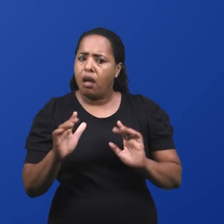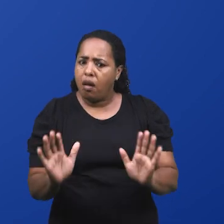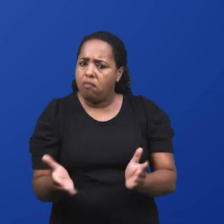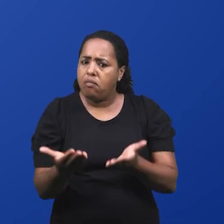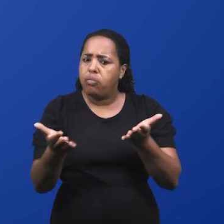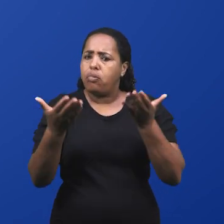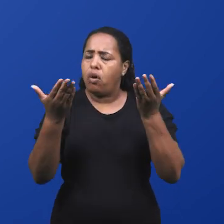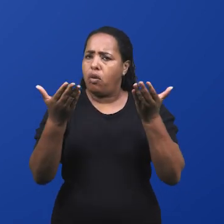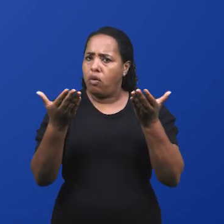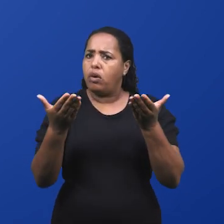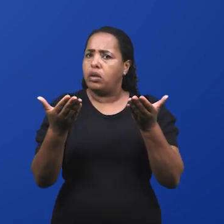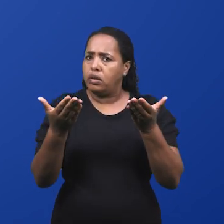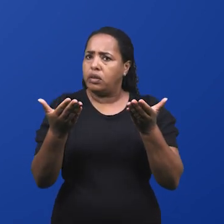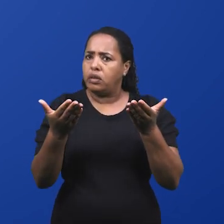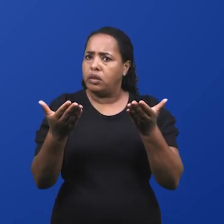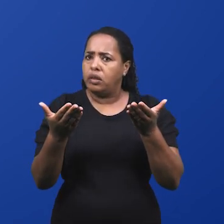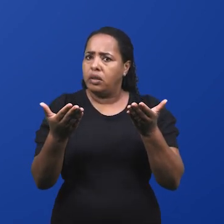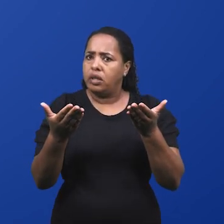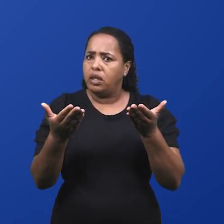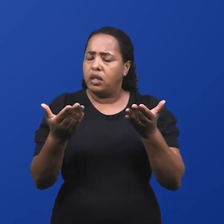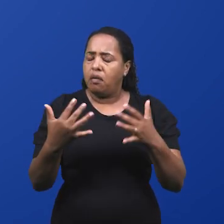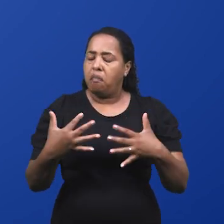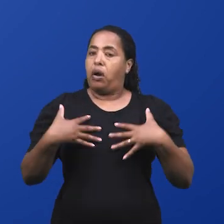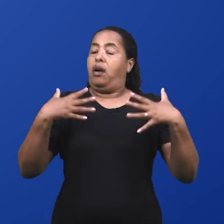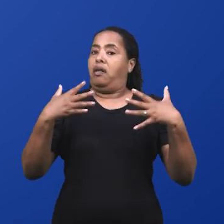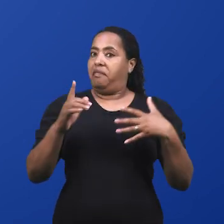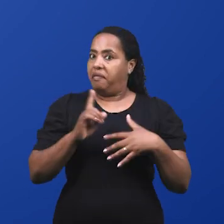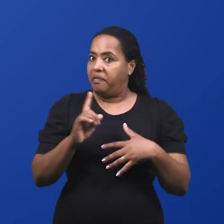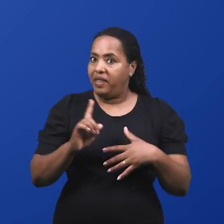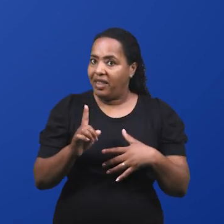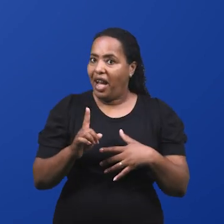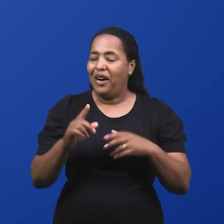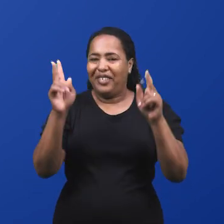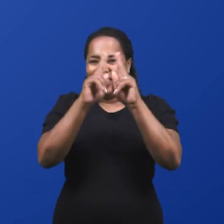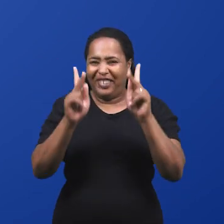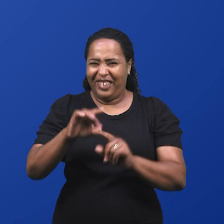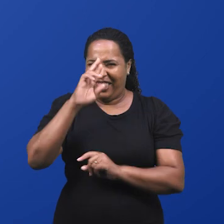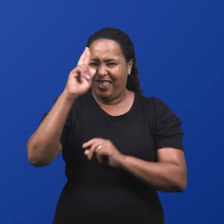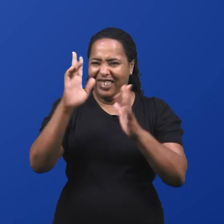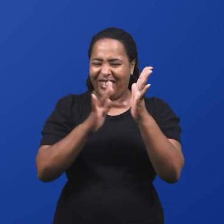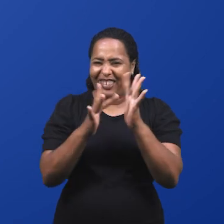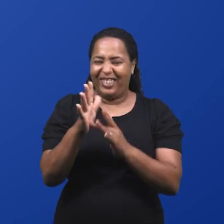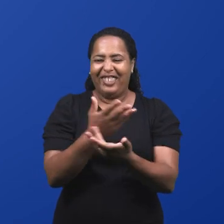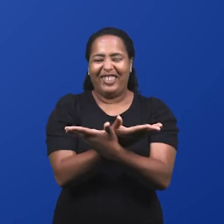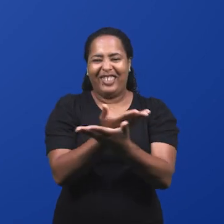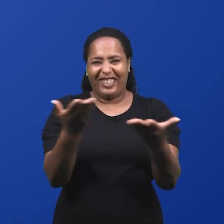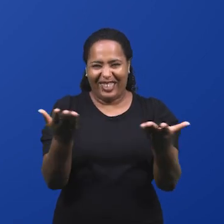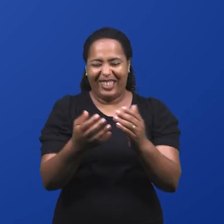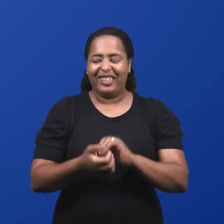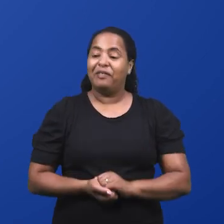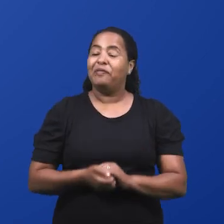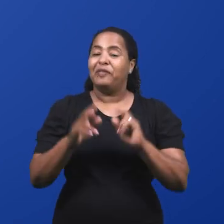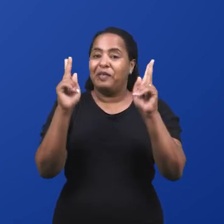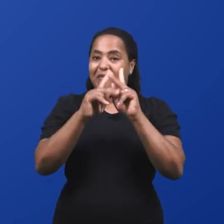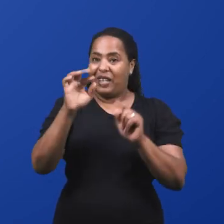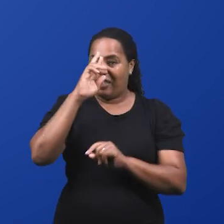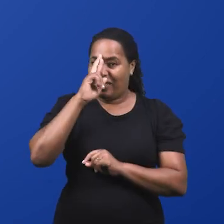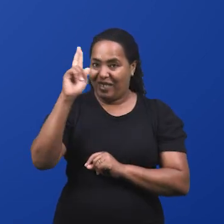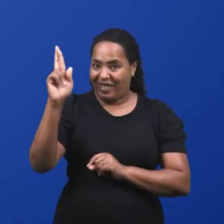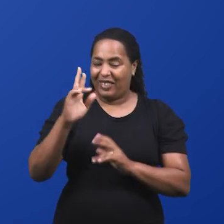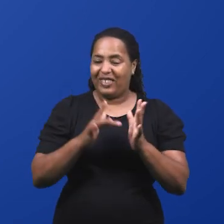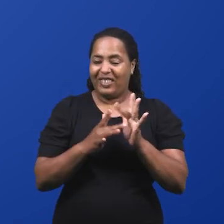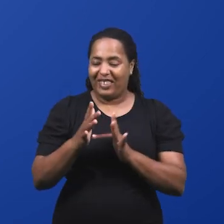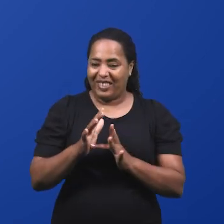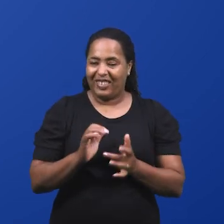ânimo, não pasmes nem te espantes. A paz do Senhor Jesus, irmãos. Paz do Senhor, meus irmãos. Esta